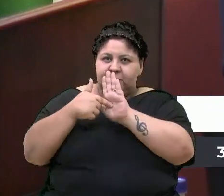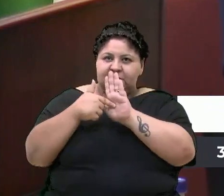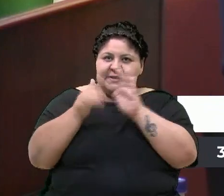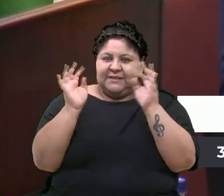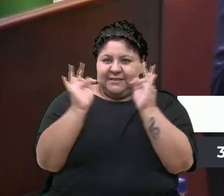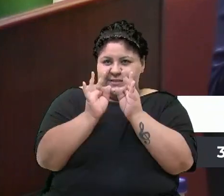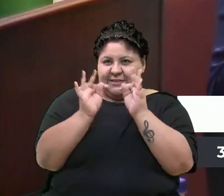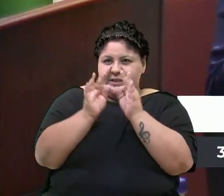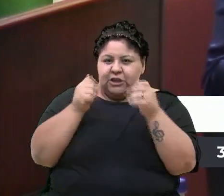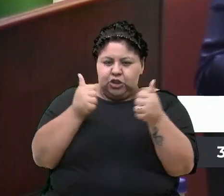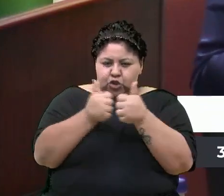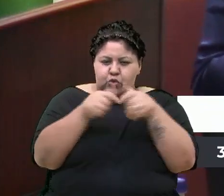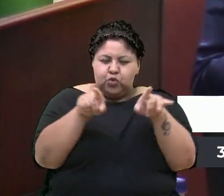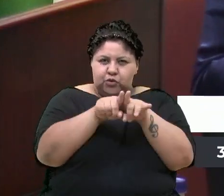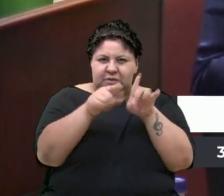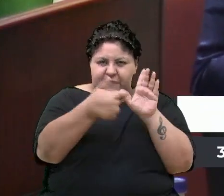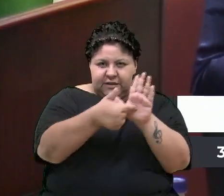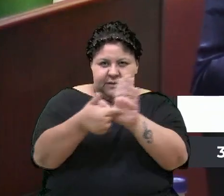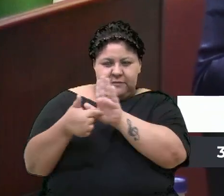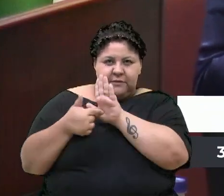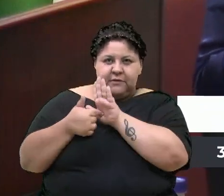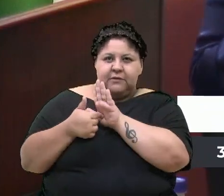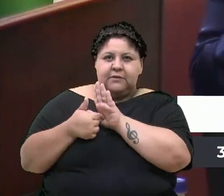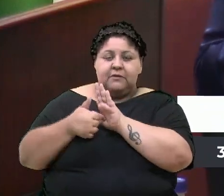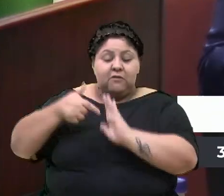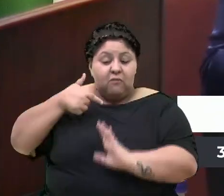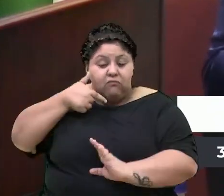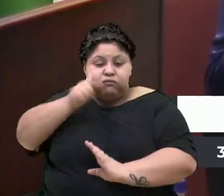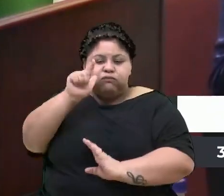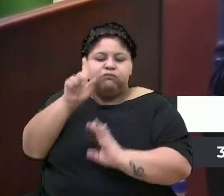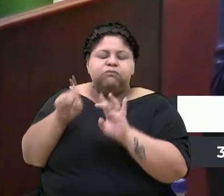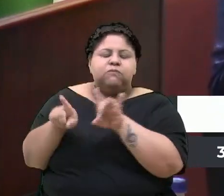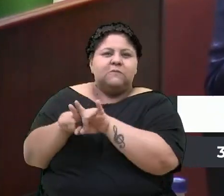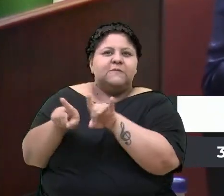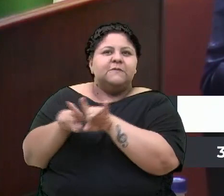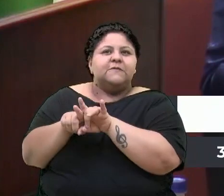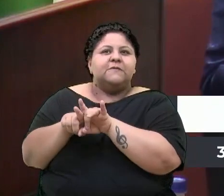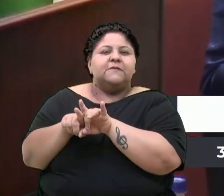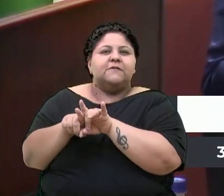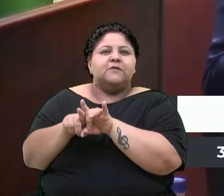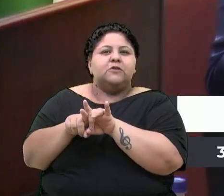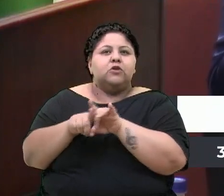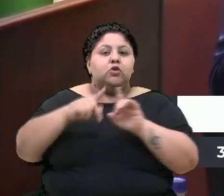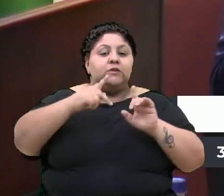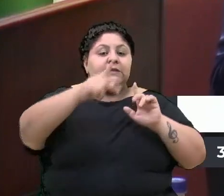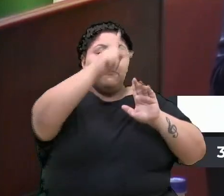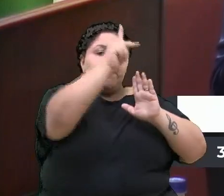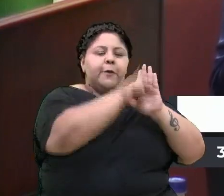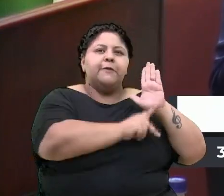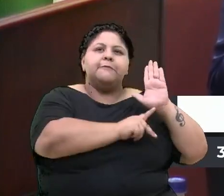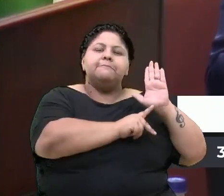isso, naquele momento de apresentação, elas conquistaram também com que o seu projeto